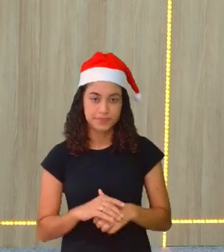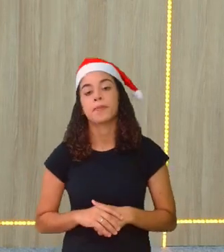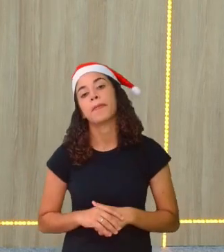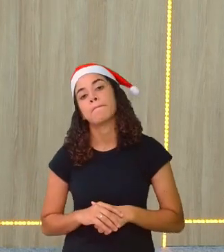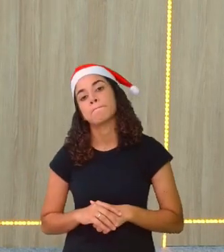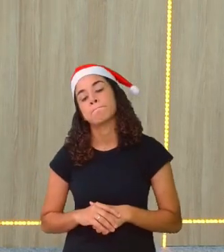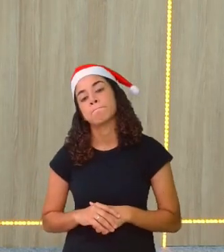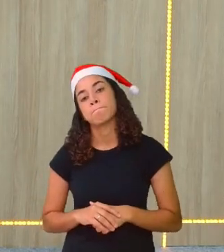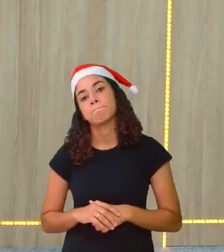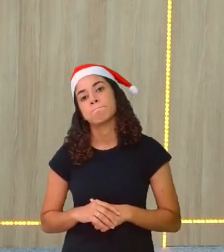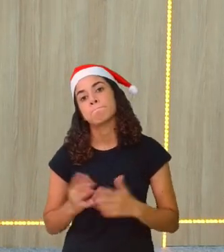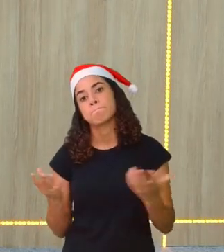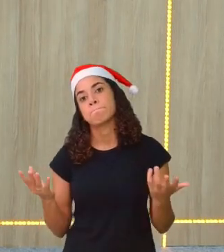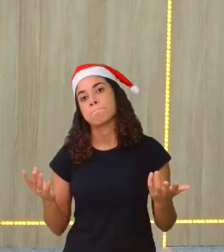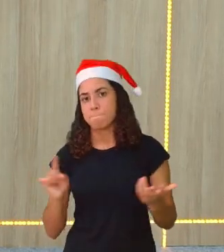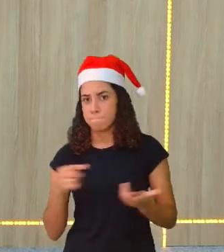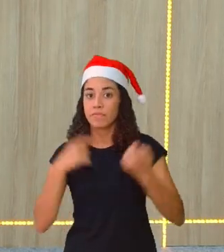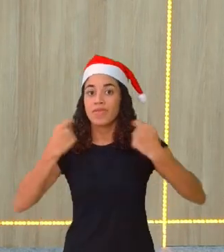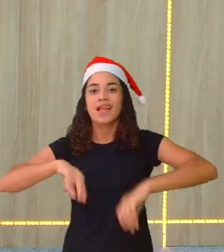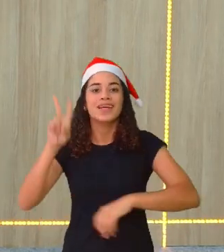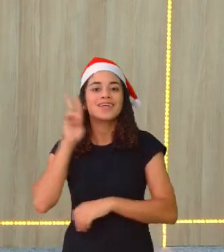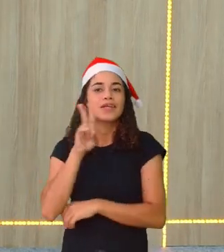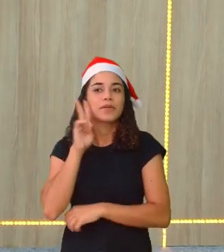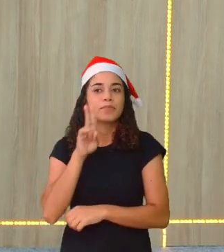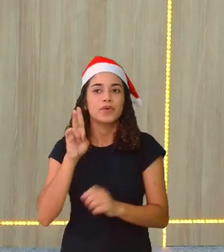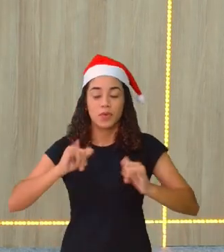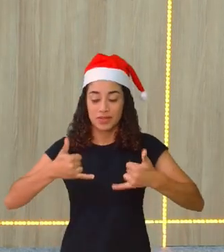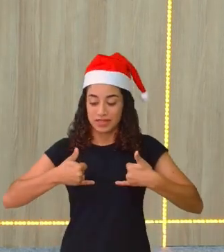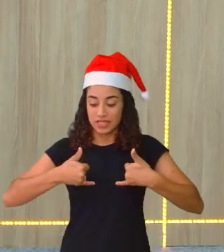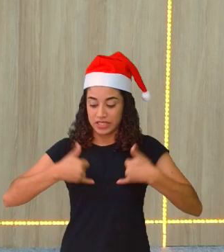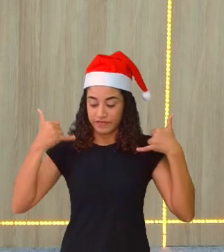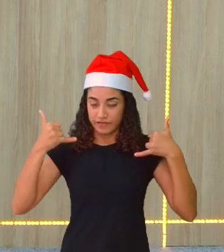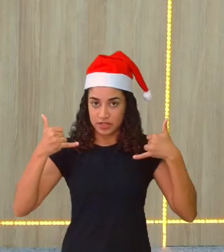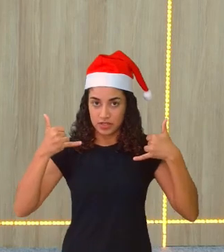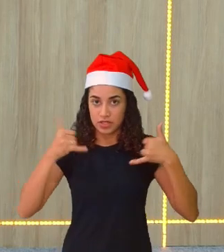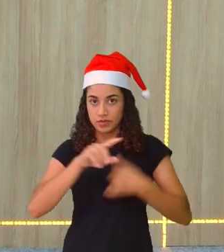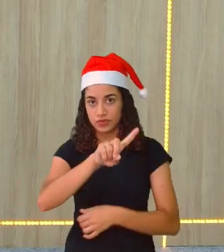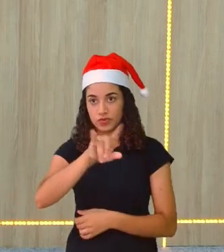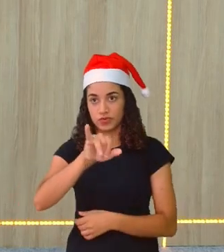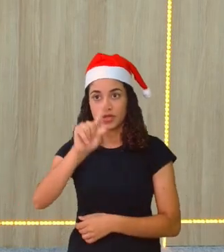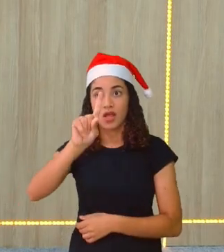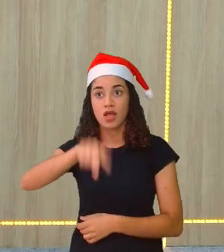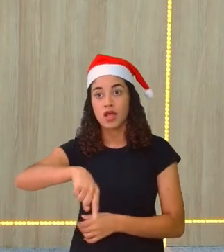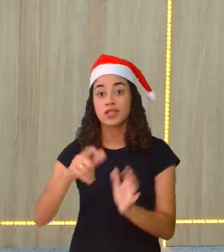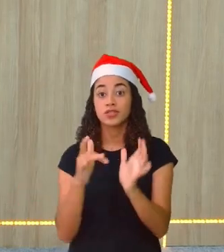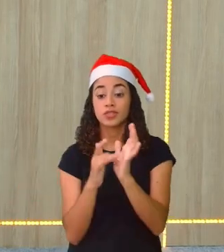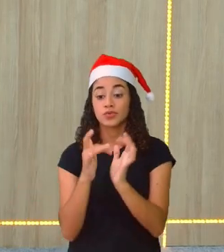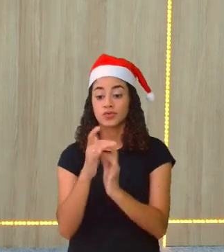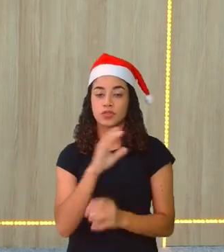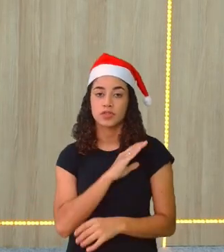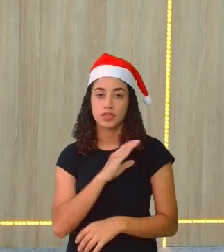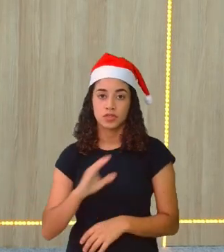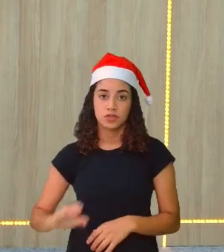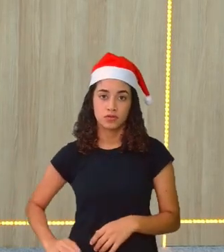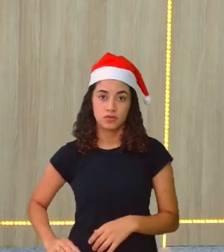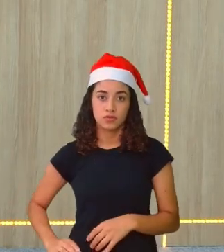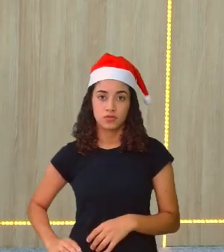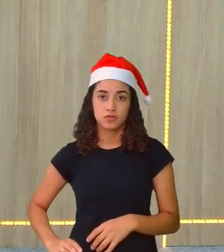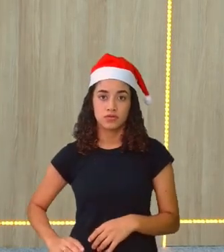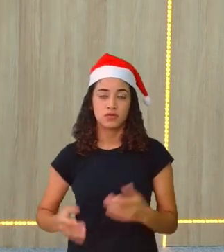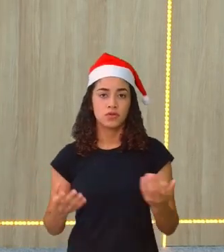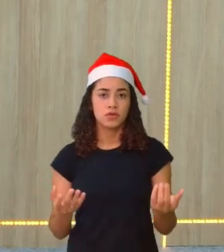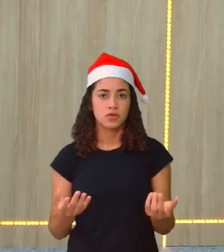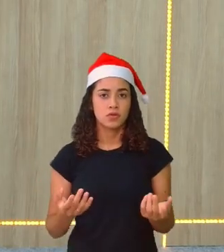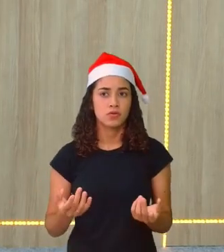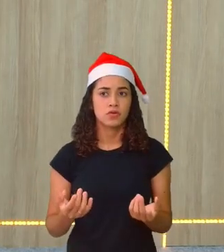Então, muitas vezes a gente lembrar que o aniversariante, né, da data é ele, e que isso fica